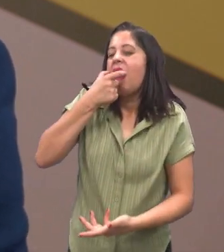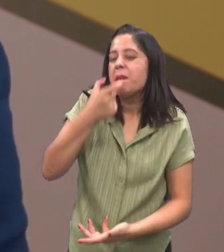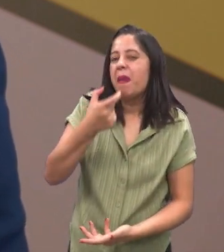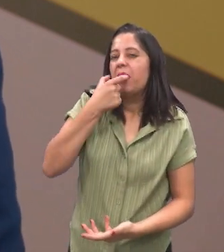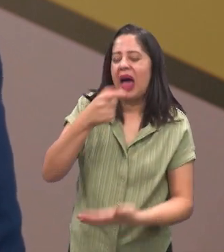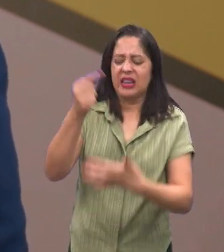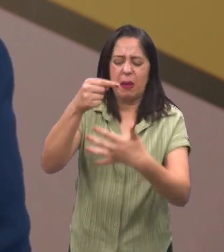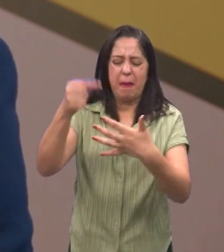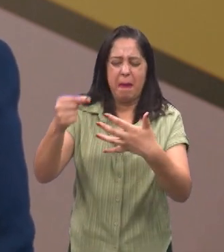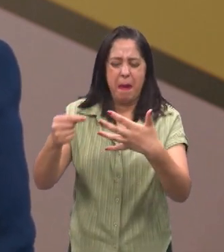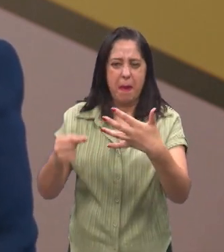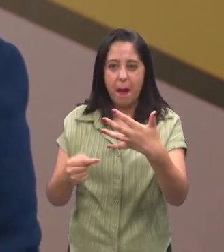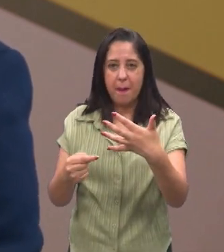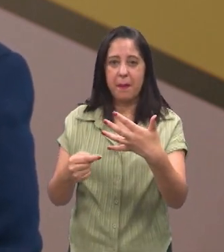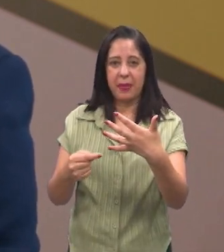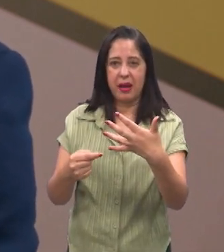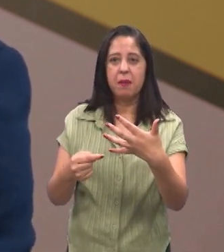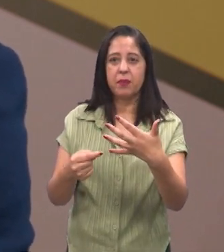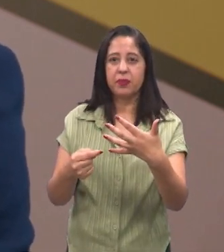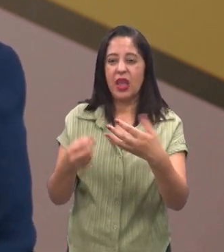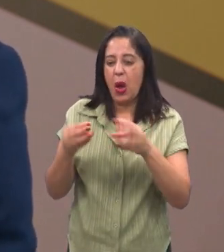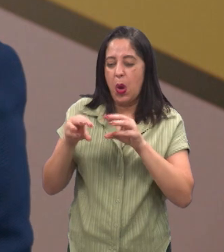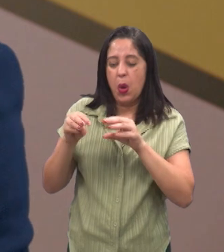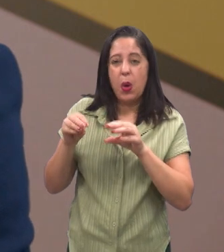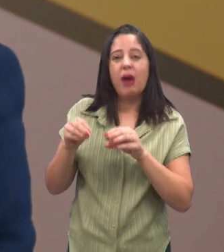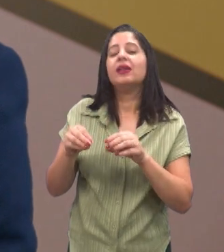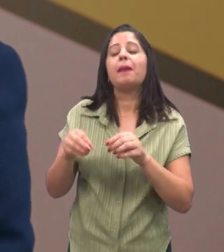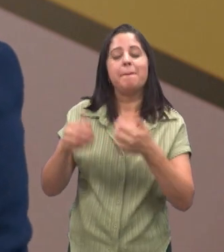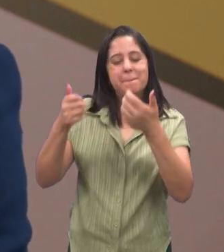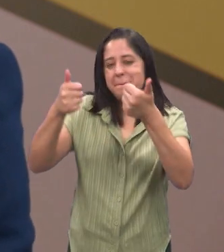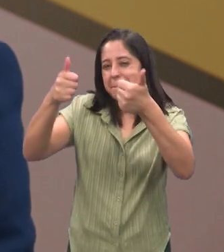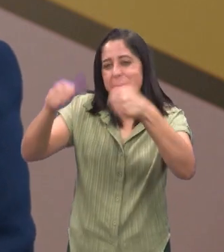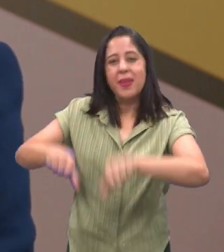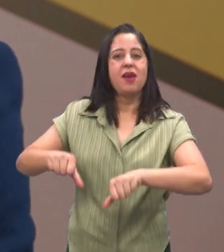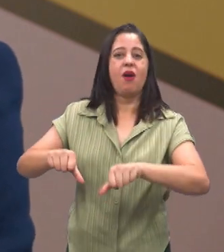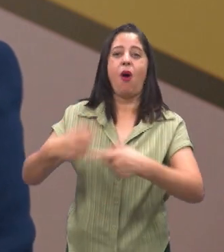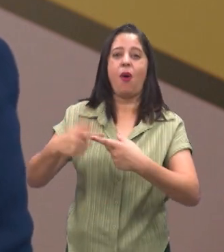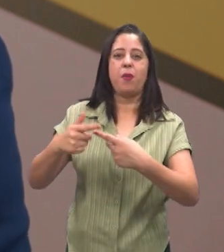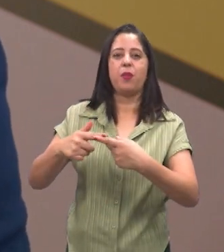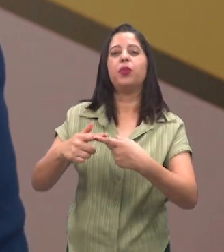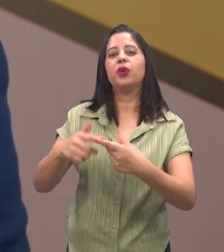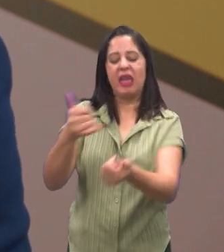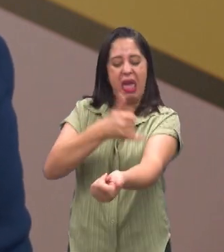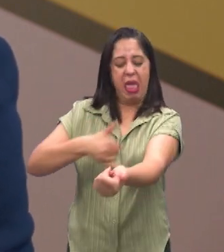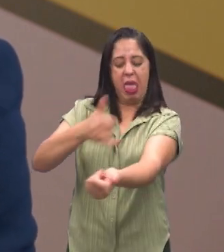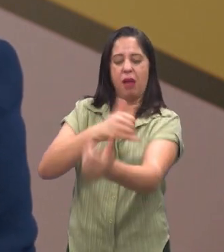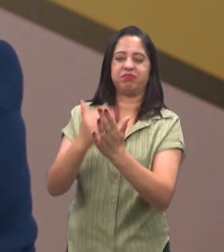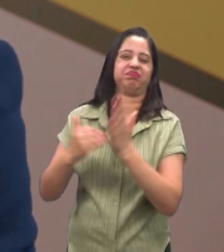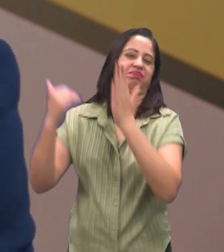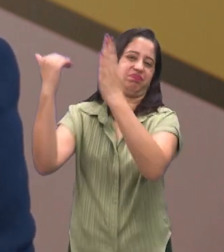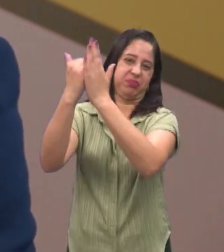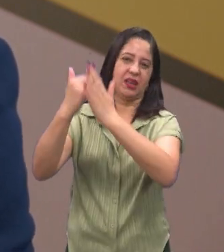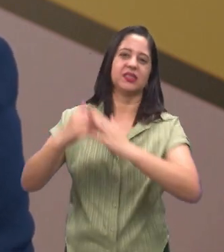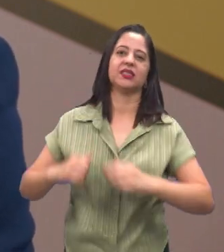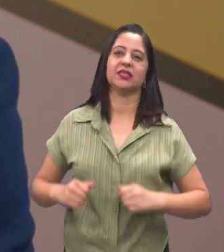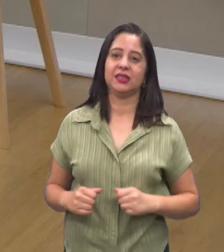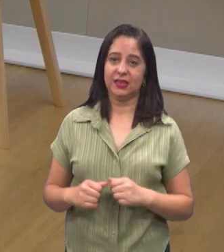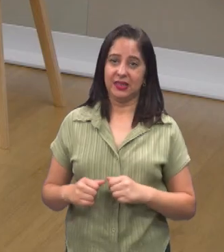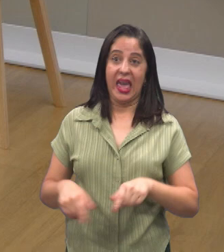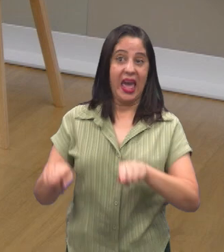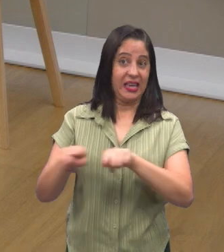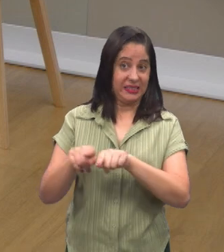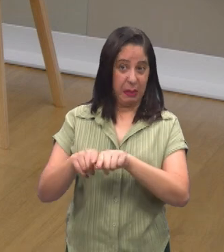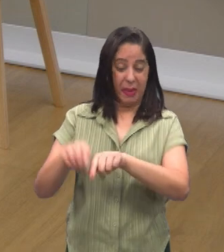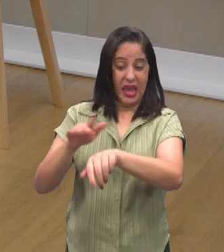amido ele faz muito mal para o corpo, piora o processo de colesterol, de triglicérides e aumenta a chance de doença aterosclerótica também. Assim